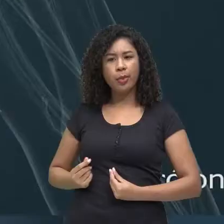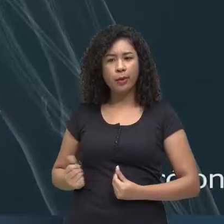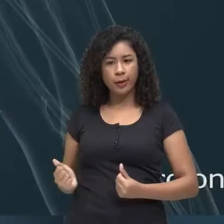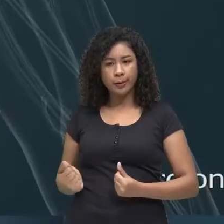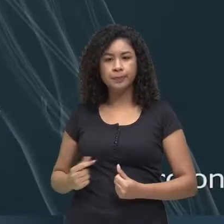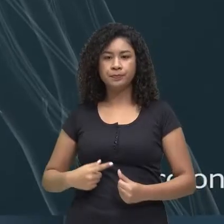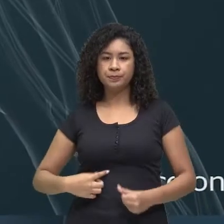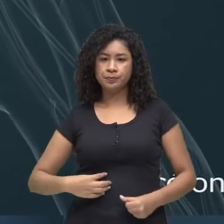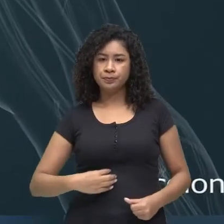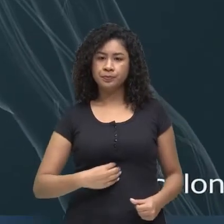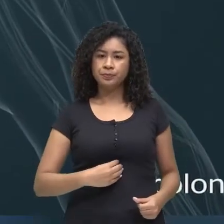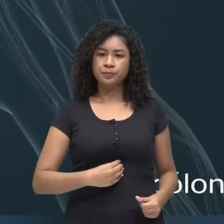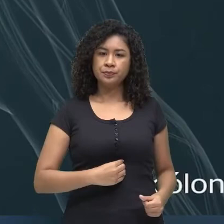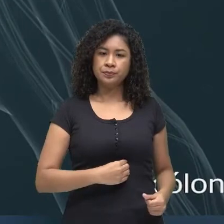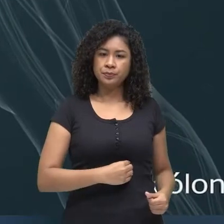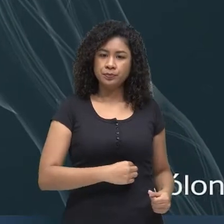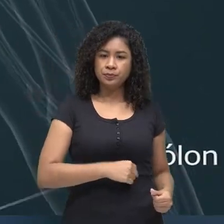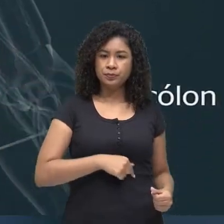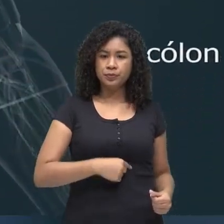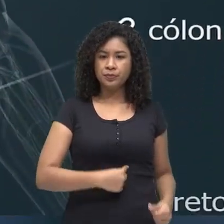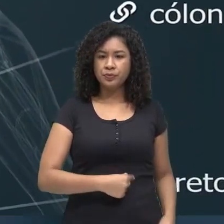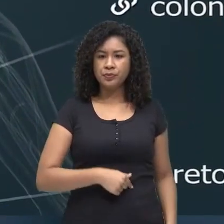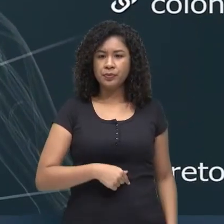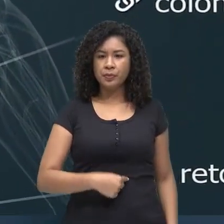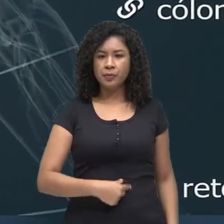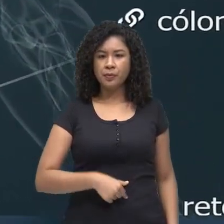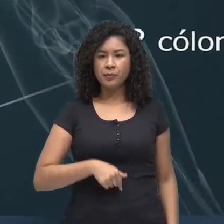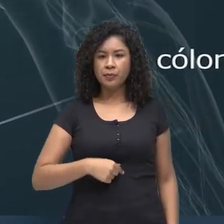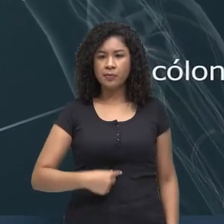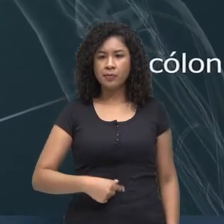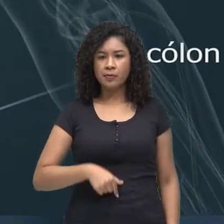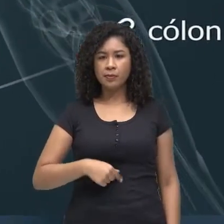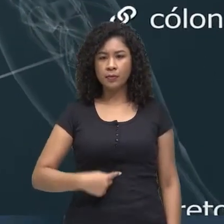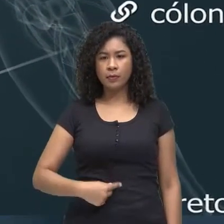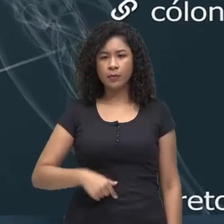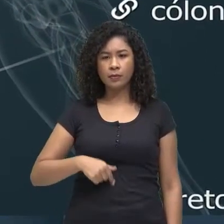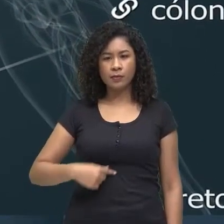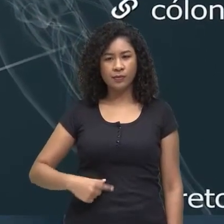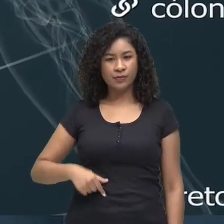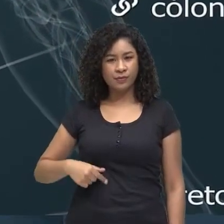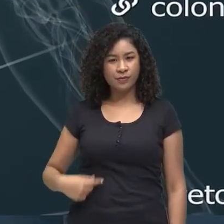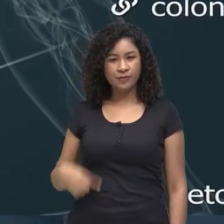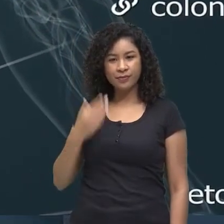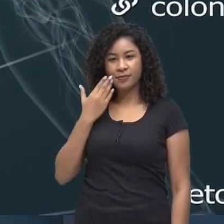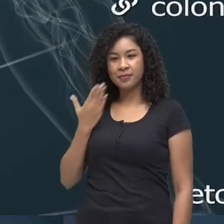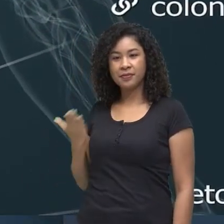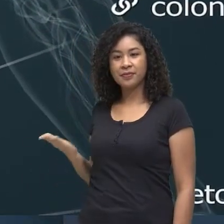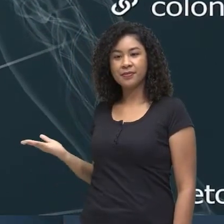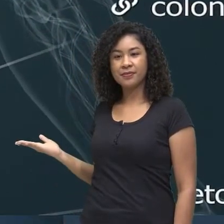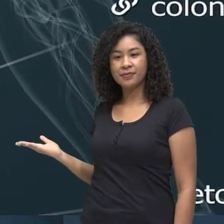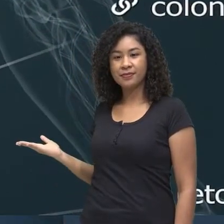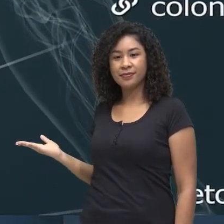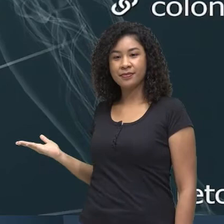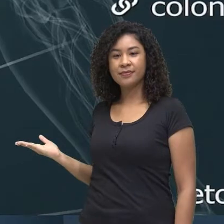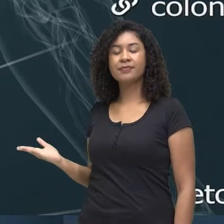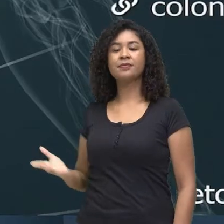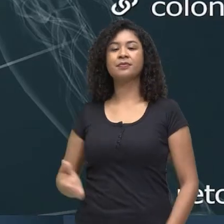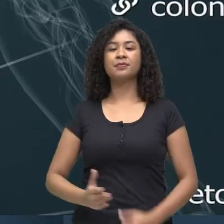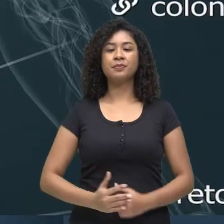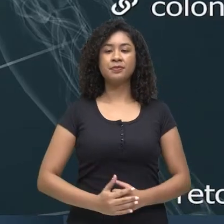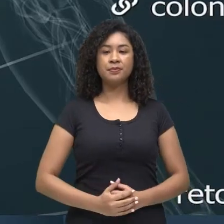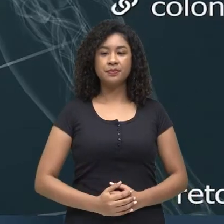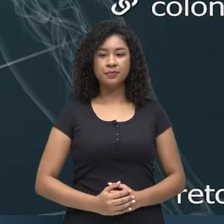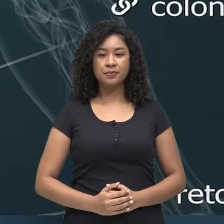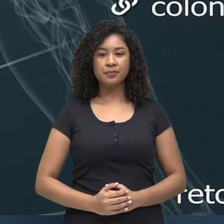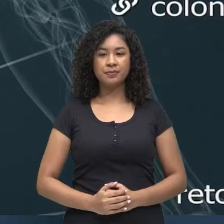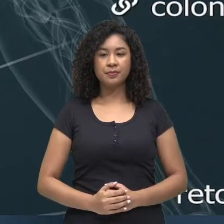para o intestino delgado, né? Como vocês podem observar aqui, né? O intestino delgado é essa parte que